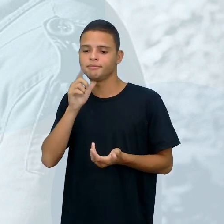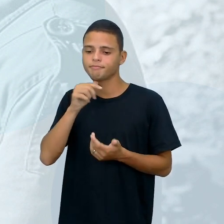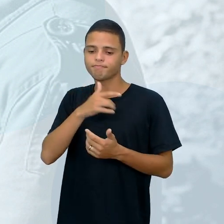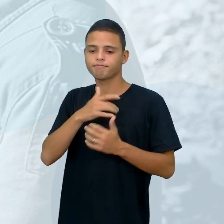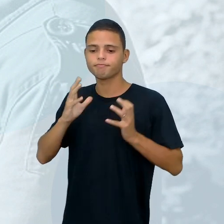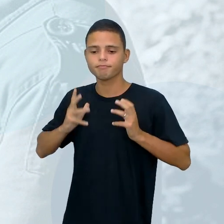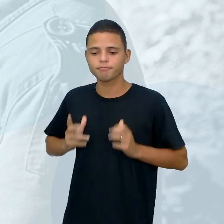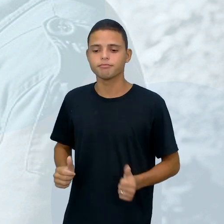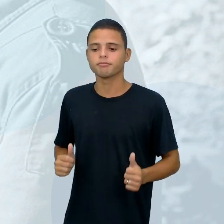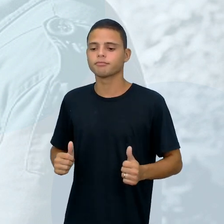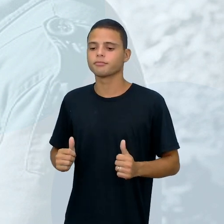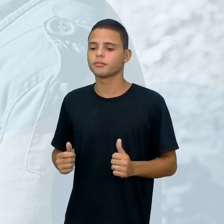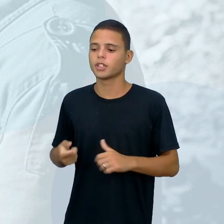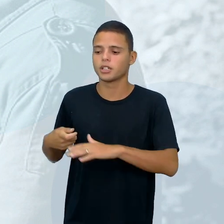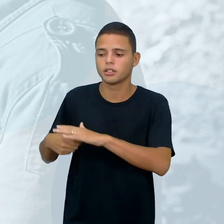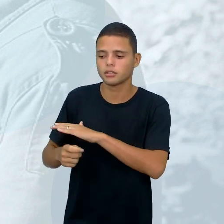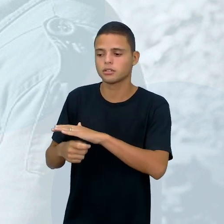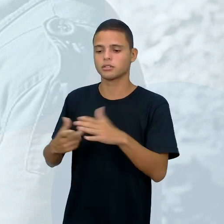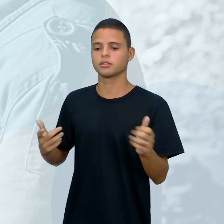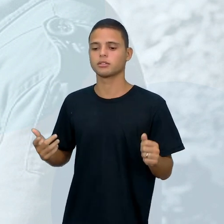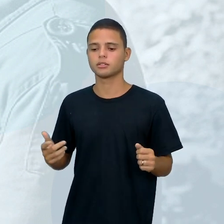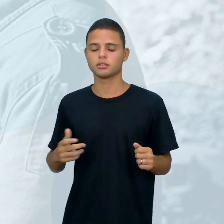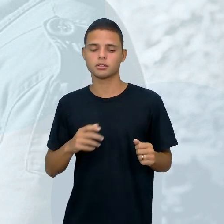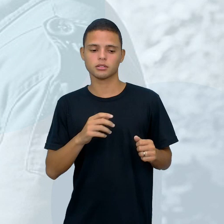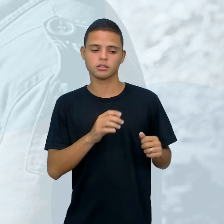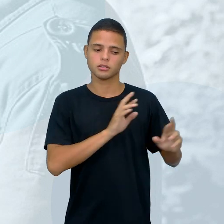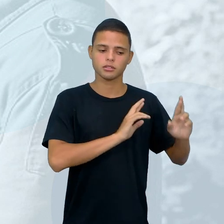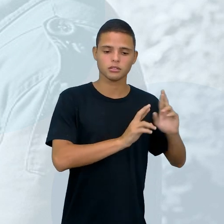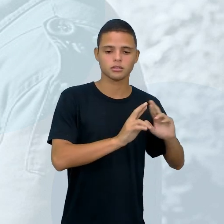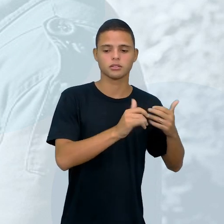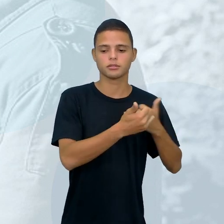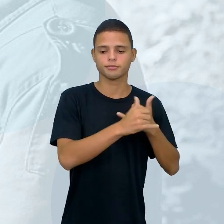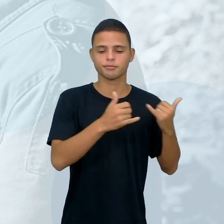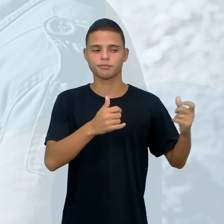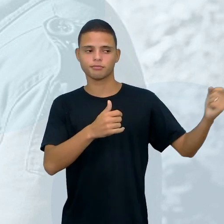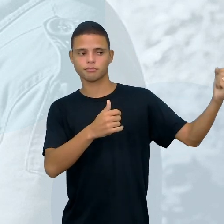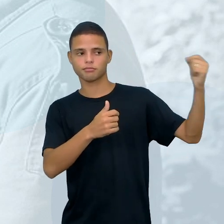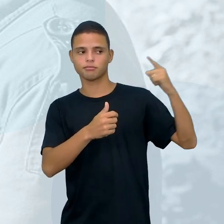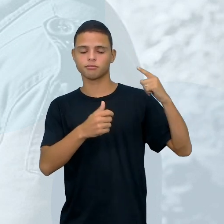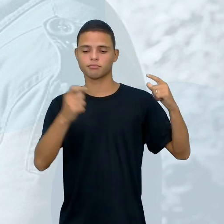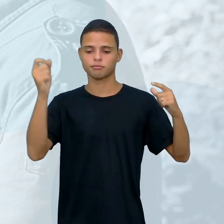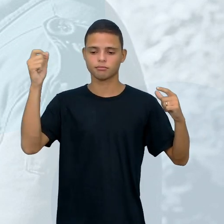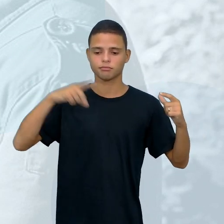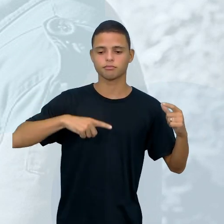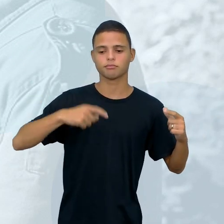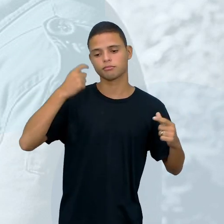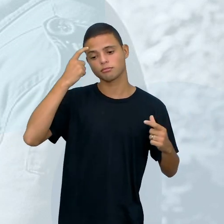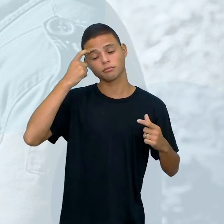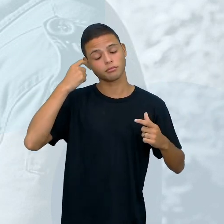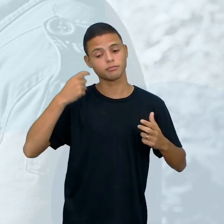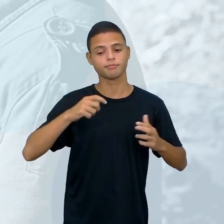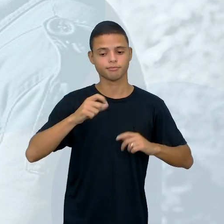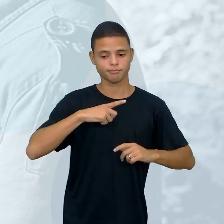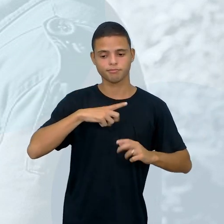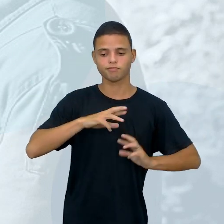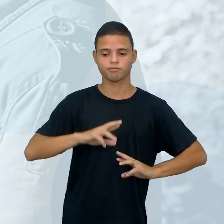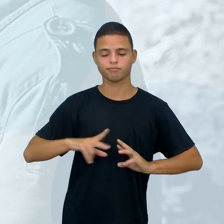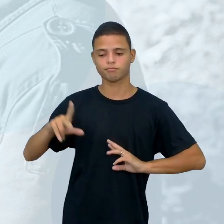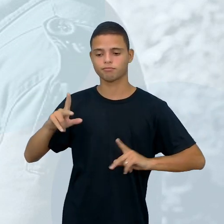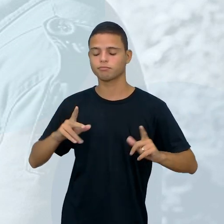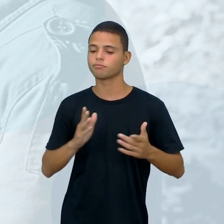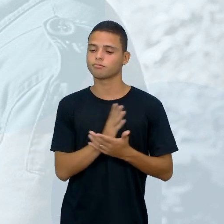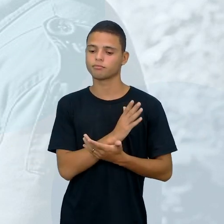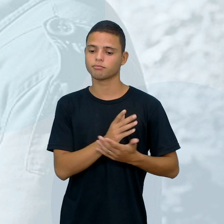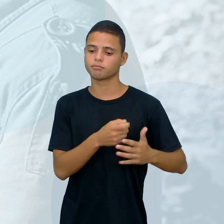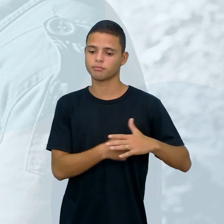básico, na questão de energia, da luz elétrica e tudo mais. E como que, então, esses